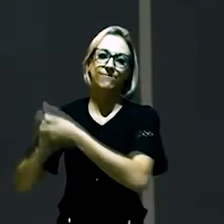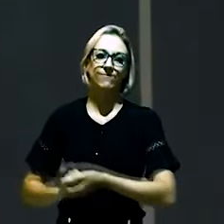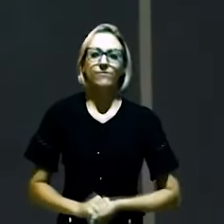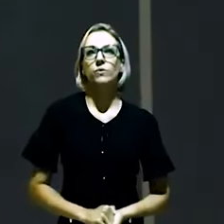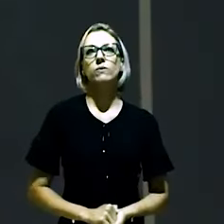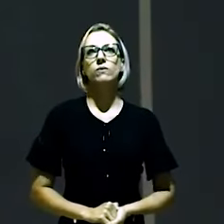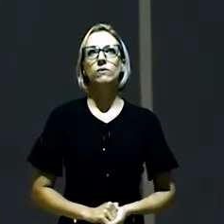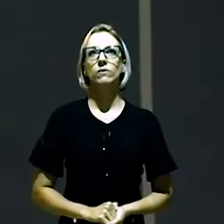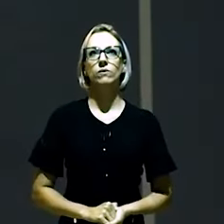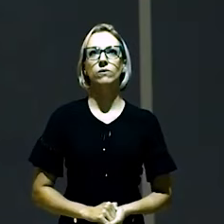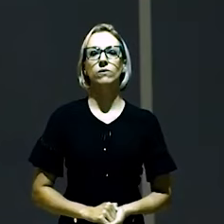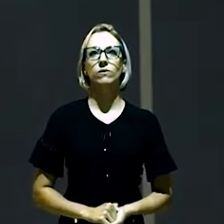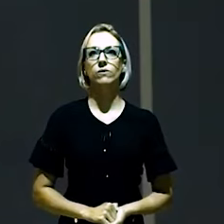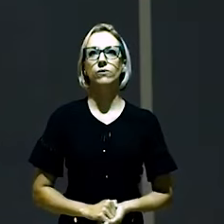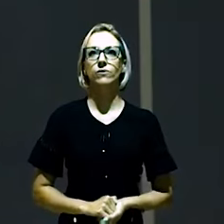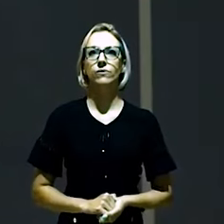que por ter acertado